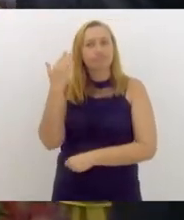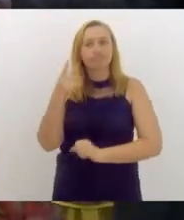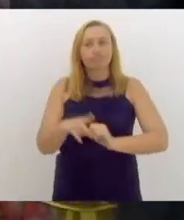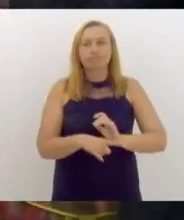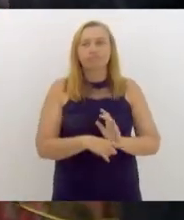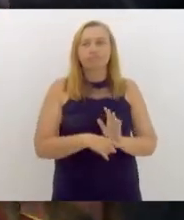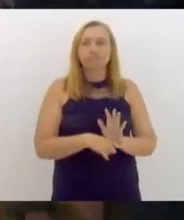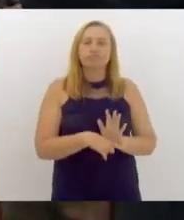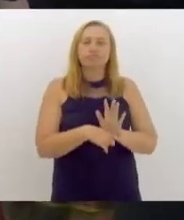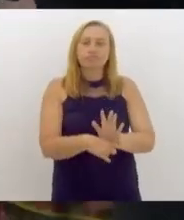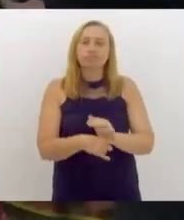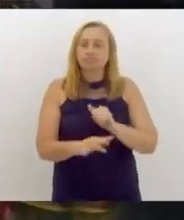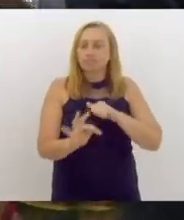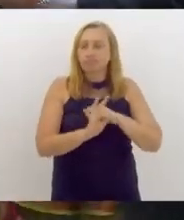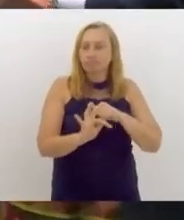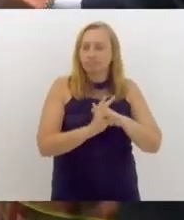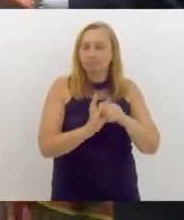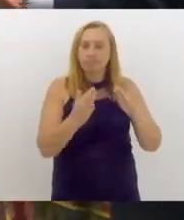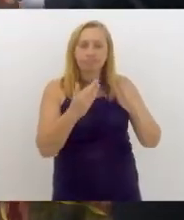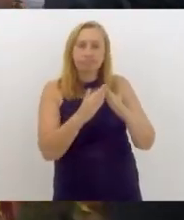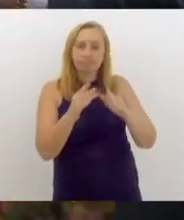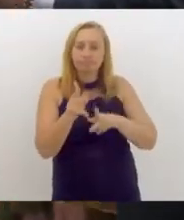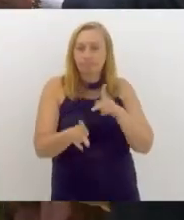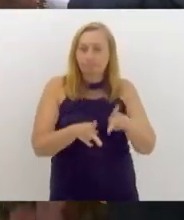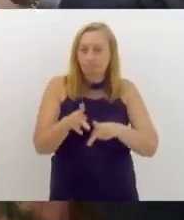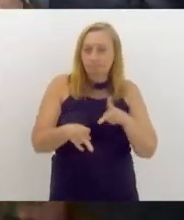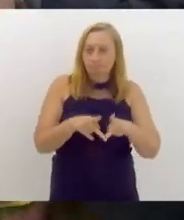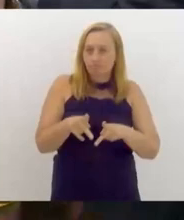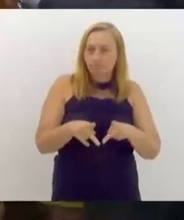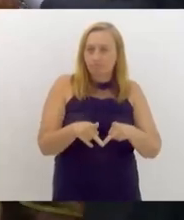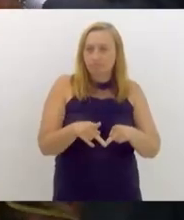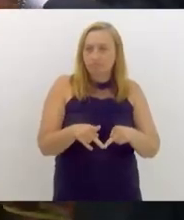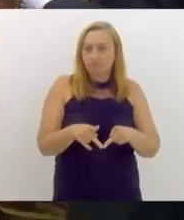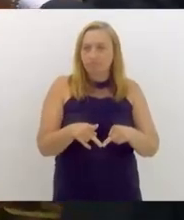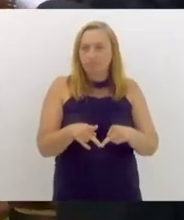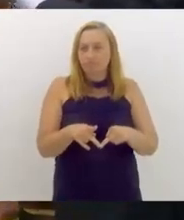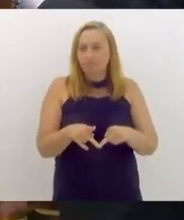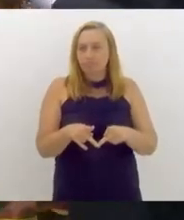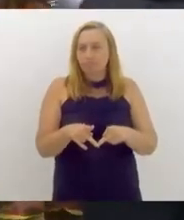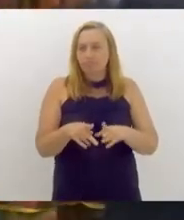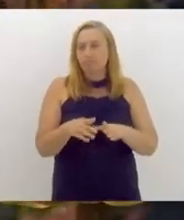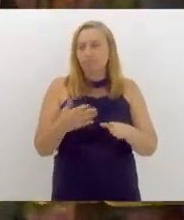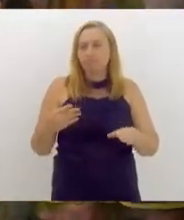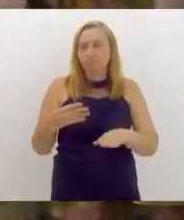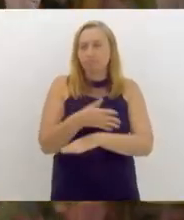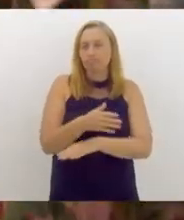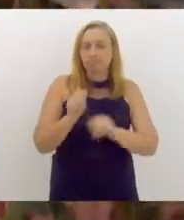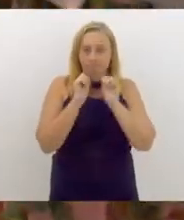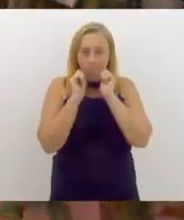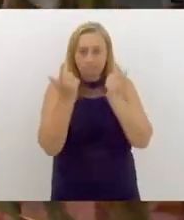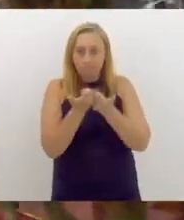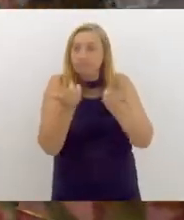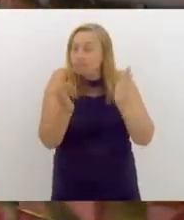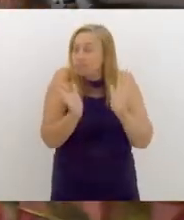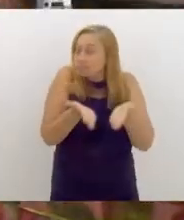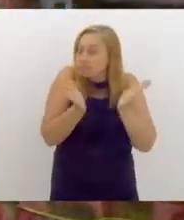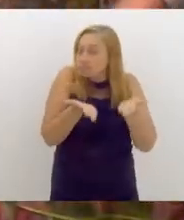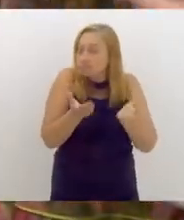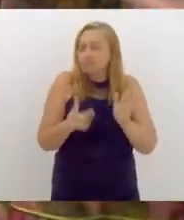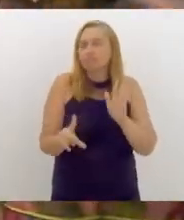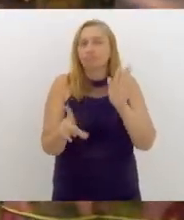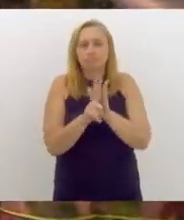assistência técnica para moradias populares, algo que passou na Assembleia Legislativa, hoje é